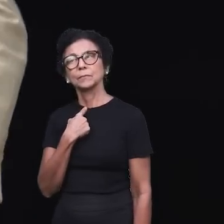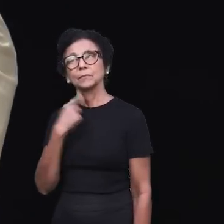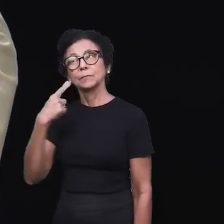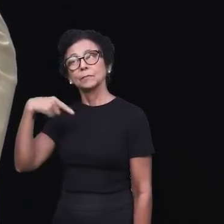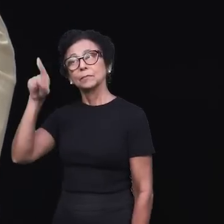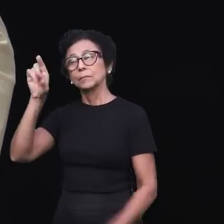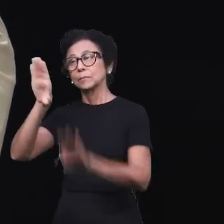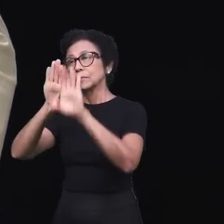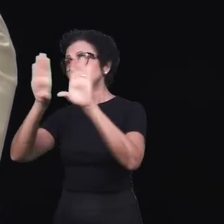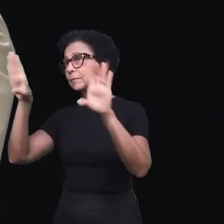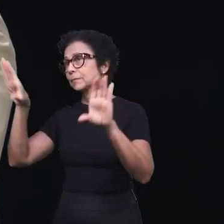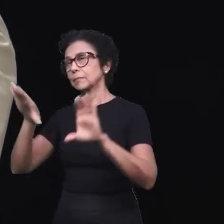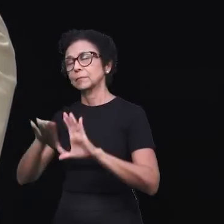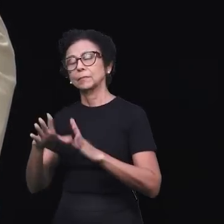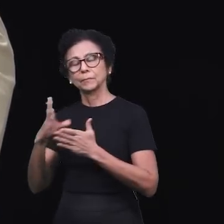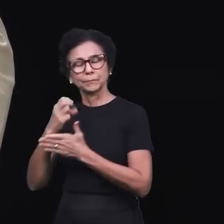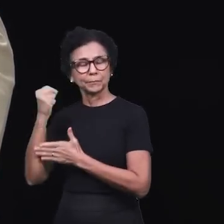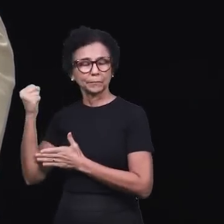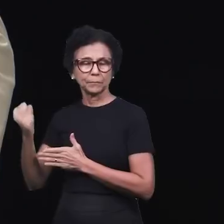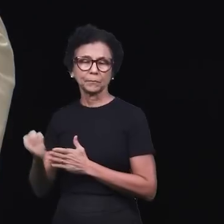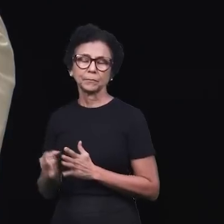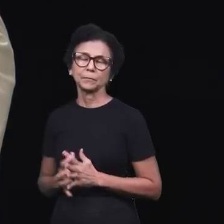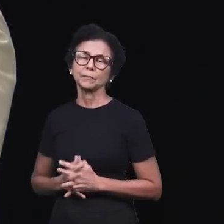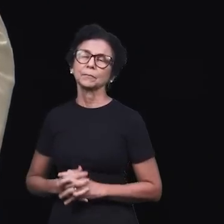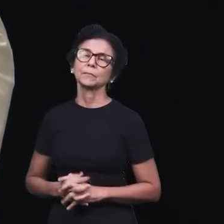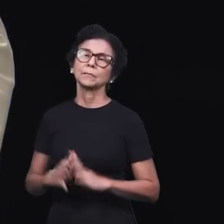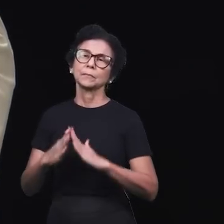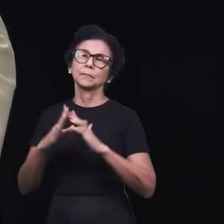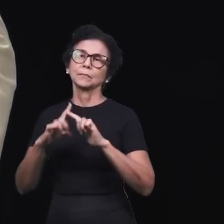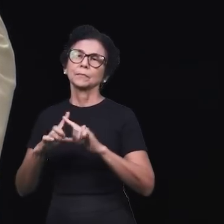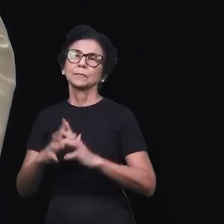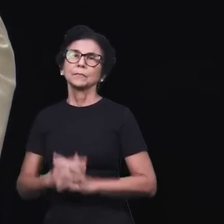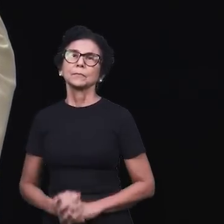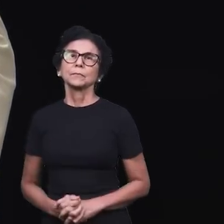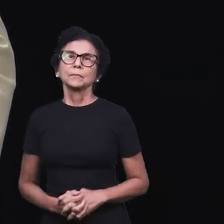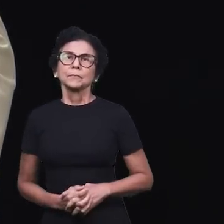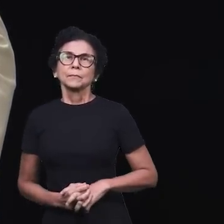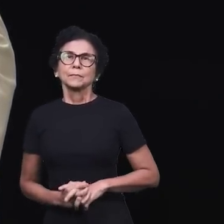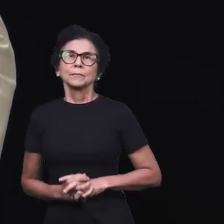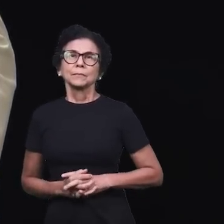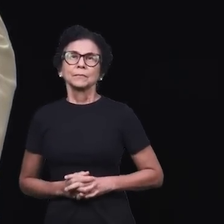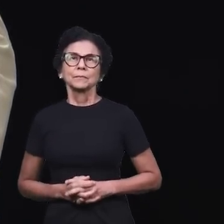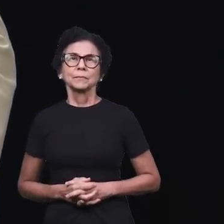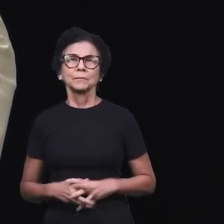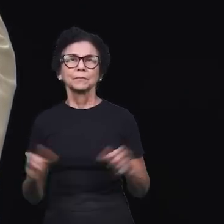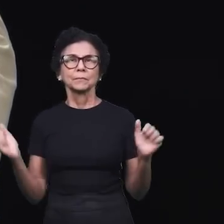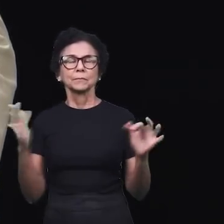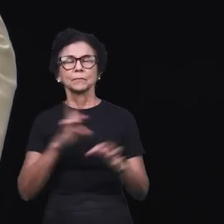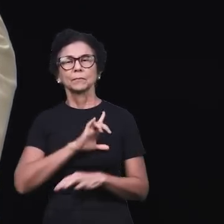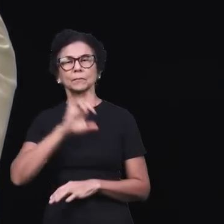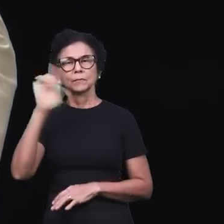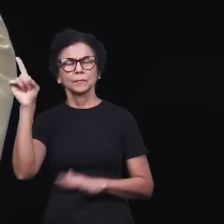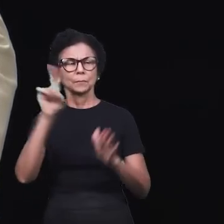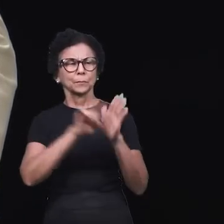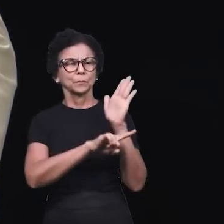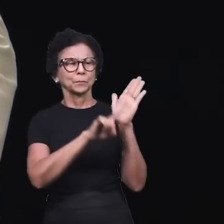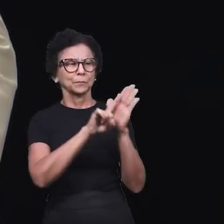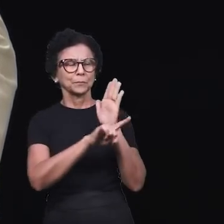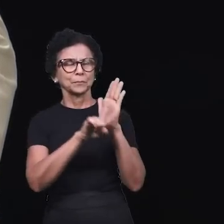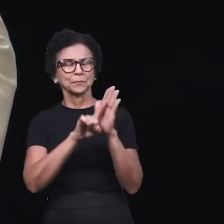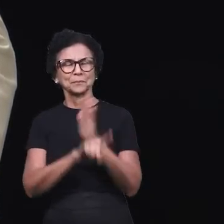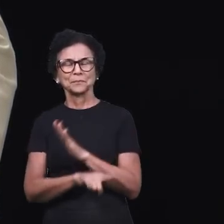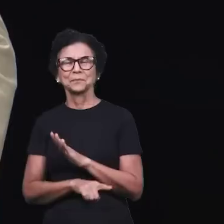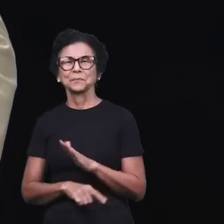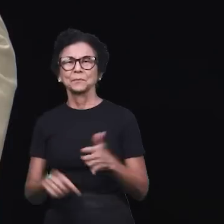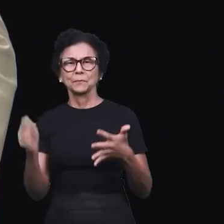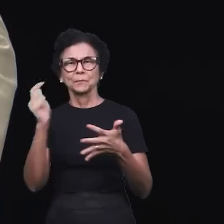o arrebatamento da igreja. Amém. Glória a Deus. Muitas perguntas, muitos pontos